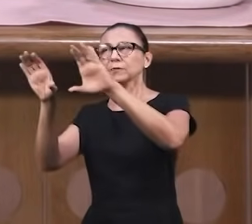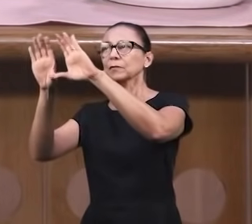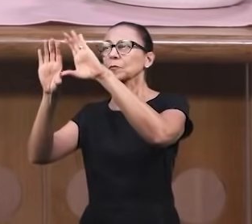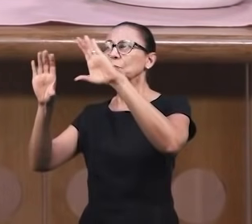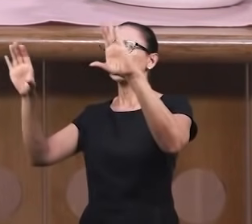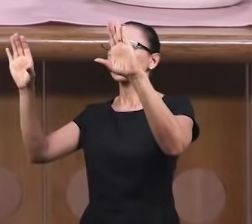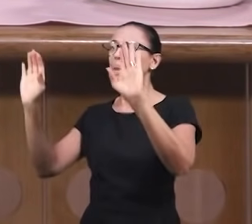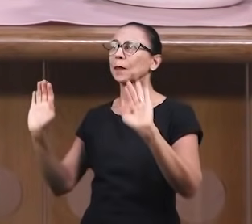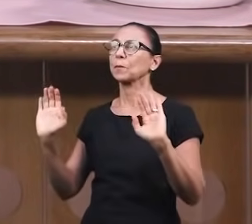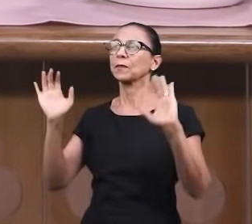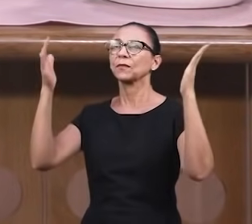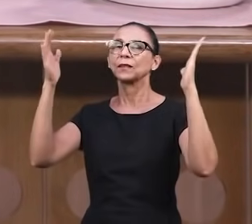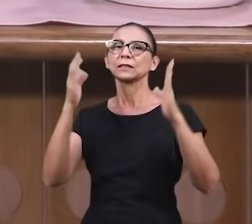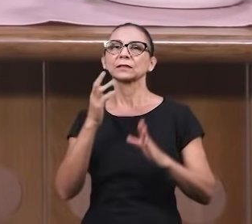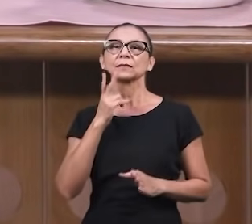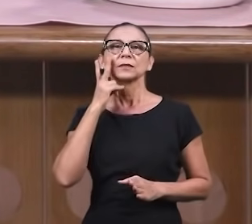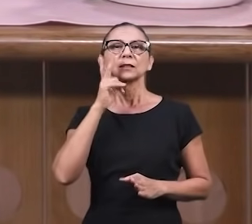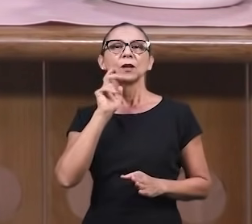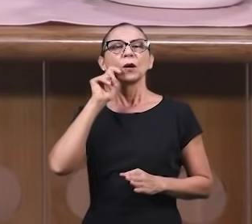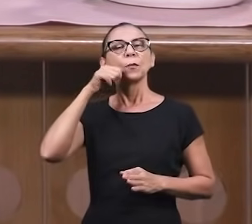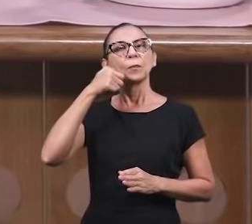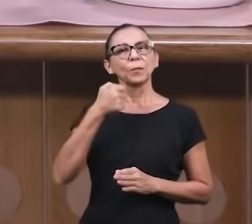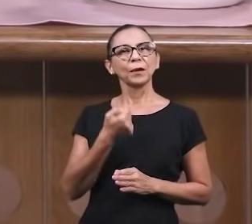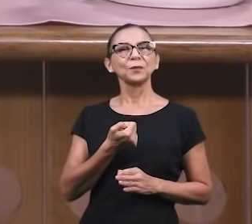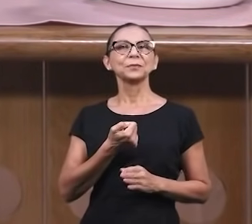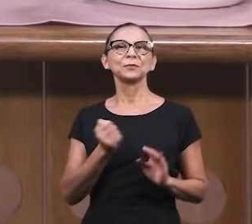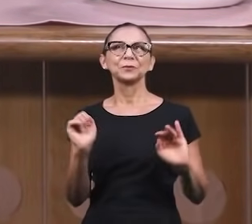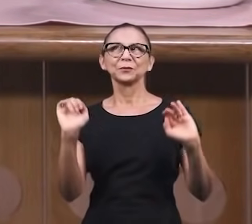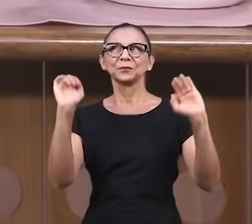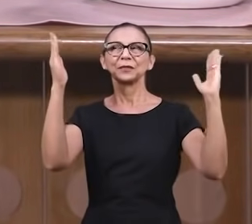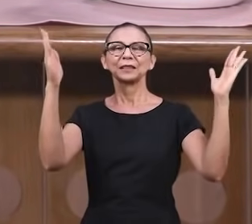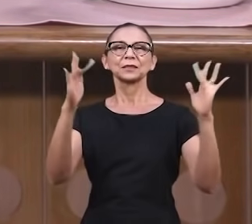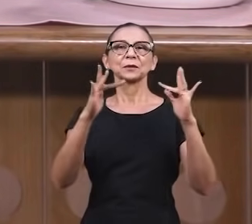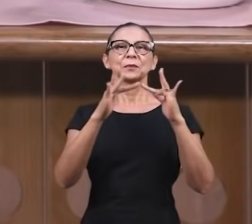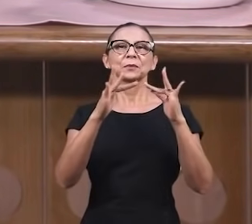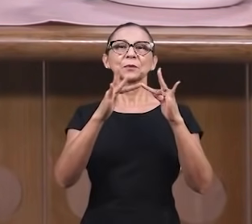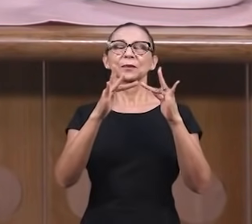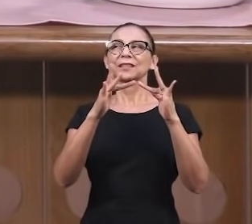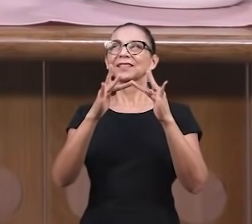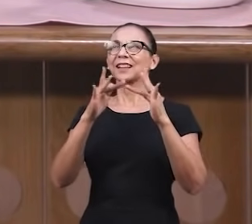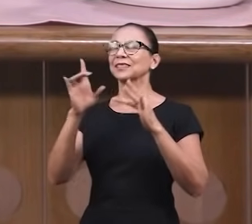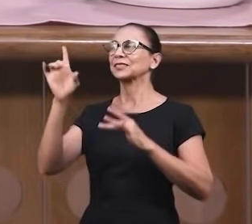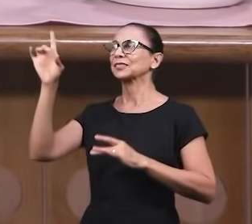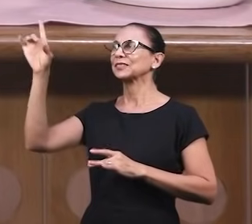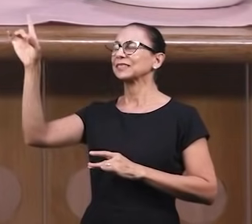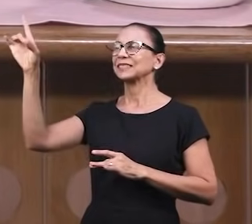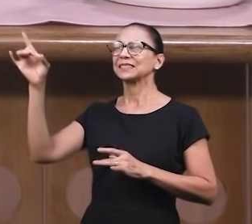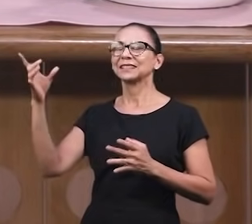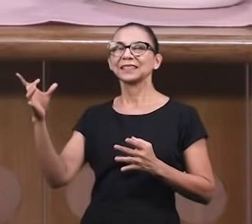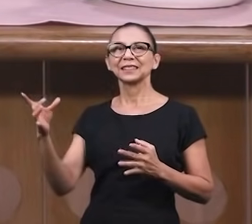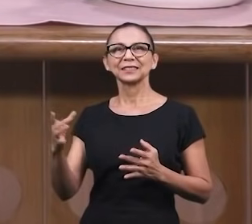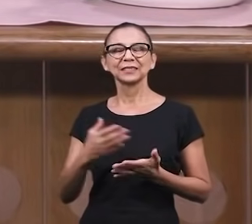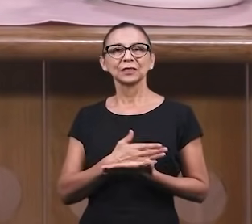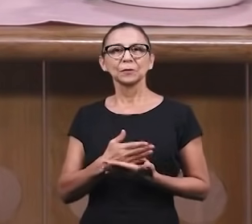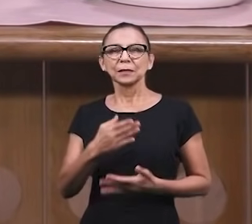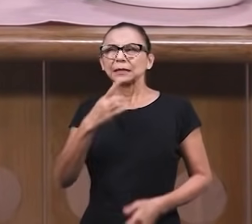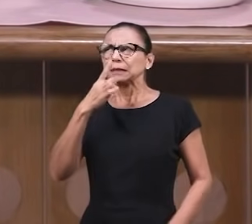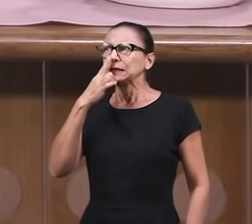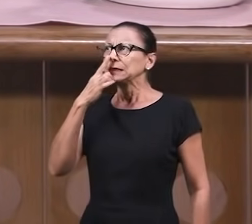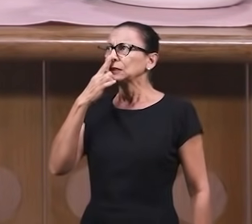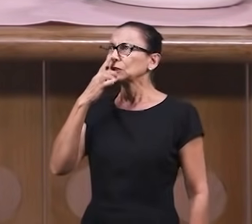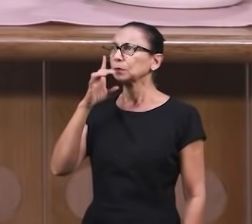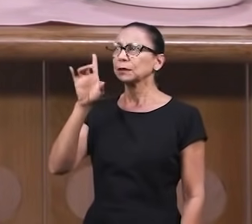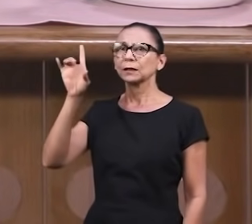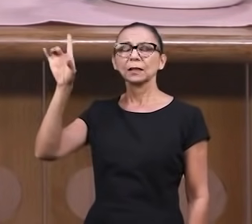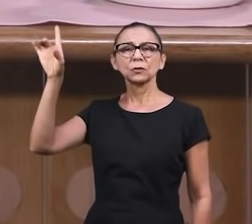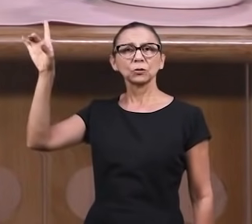e ele comigo, é o contato. E você começa, quando você tem essa experiência, você começa a ter intimidade com